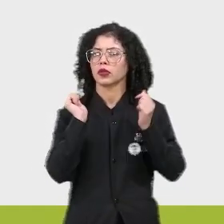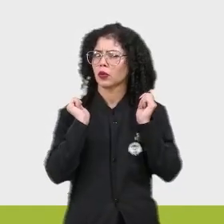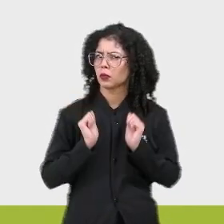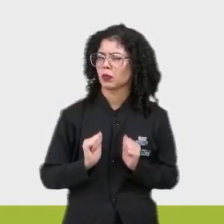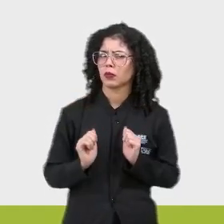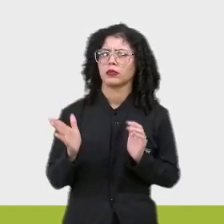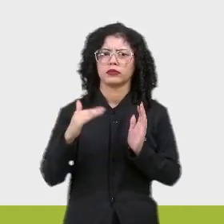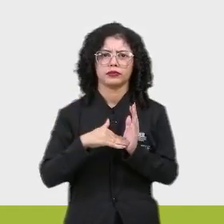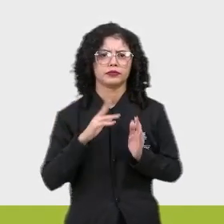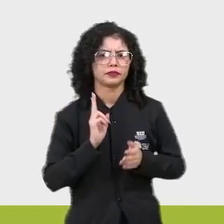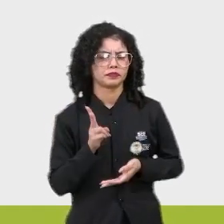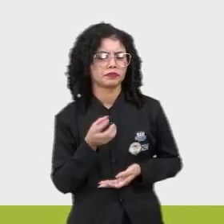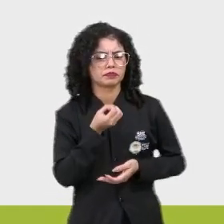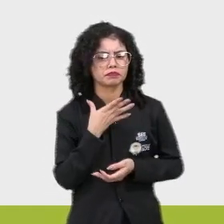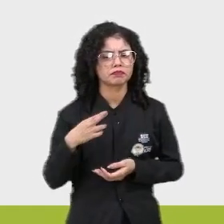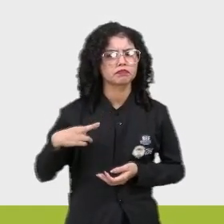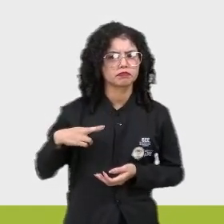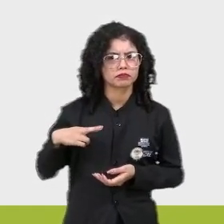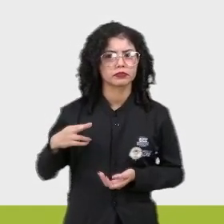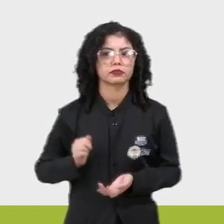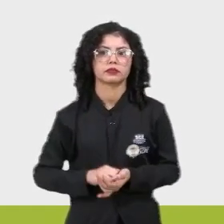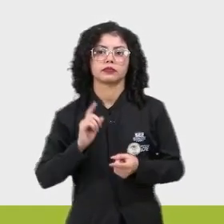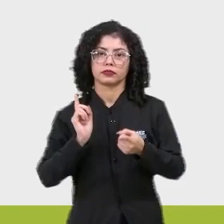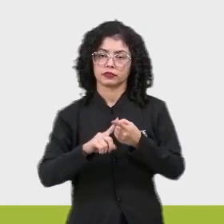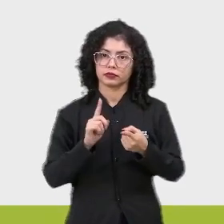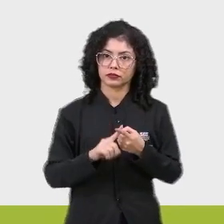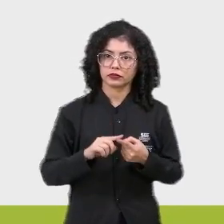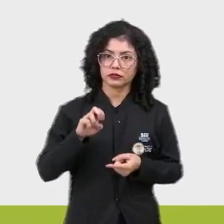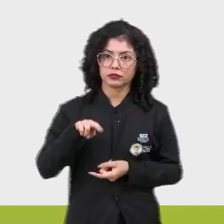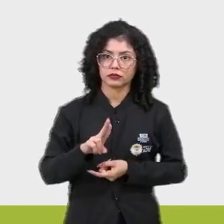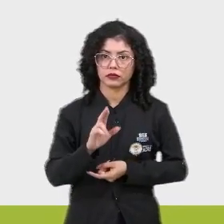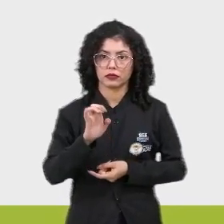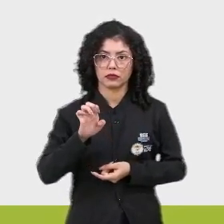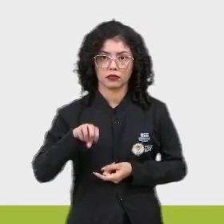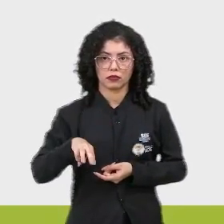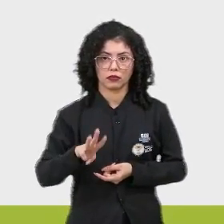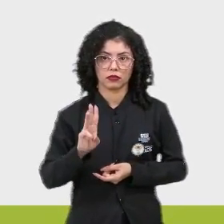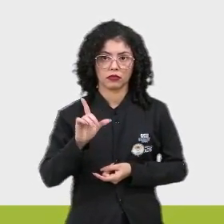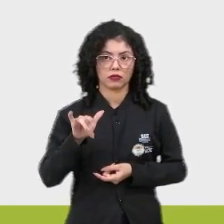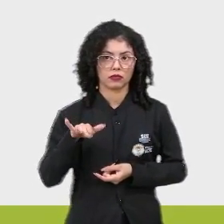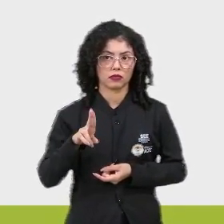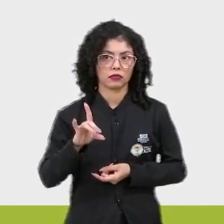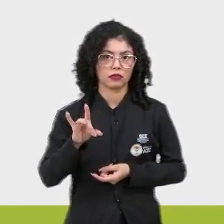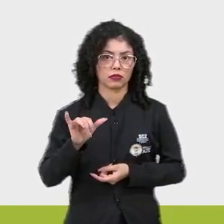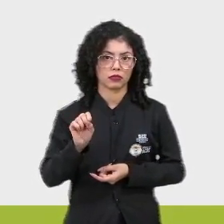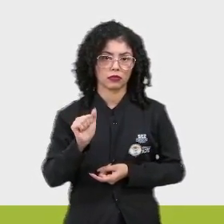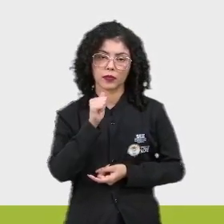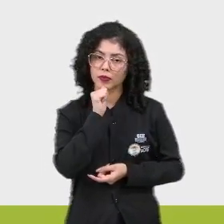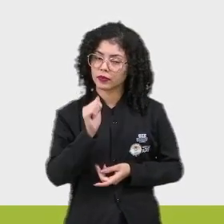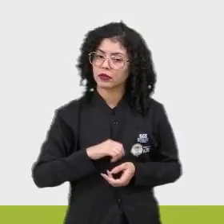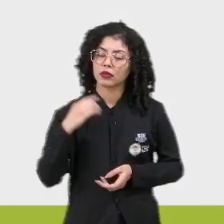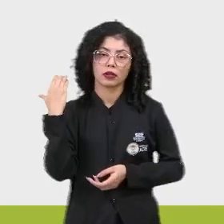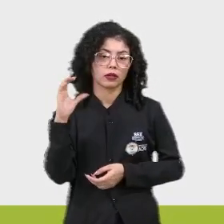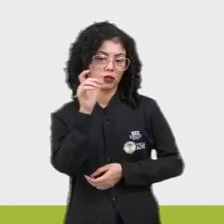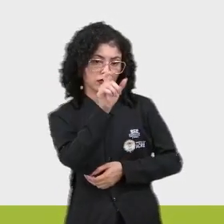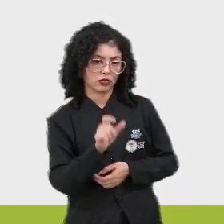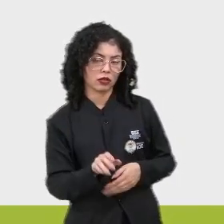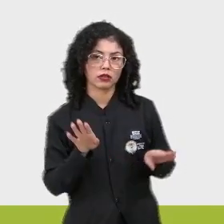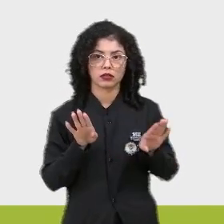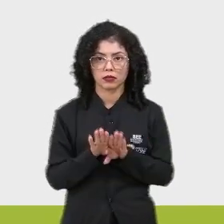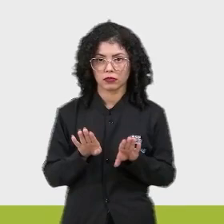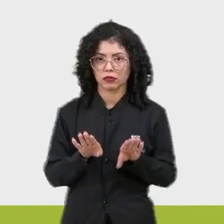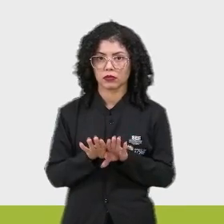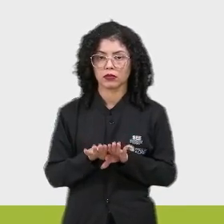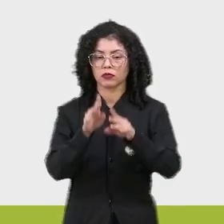até bem particular. Por quê? Porque Newlands, ele era, além de cientista, ele também